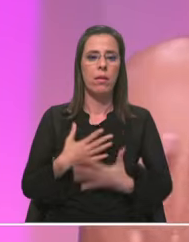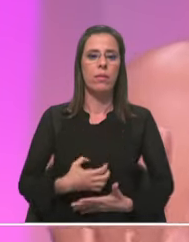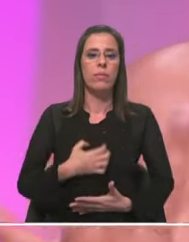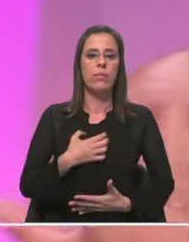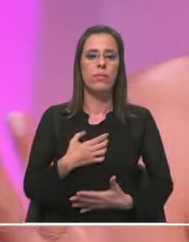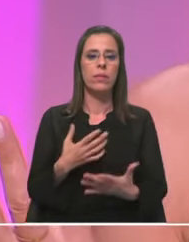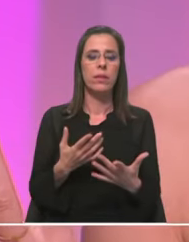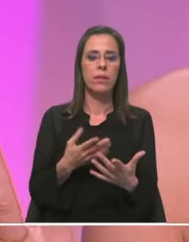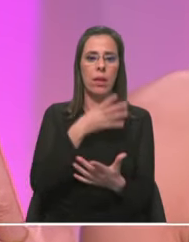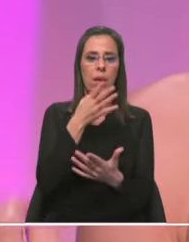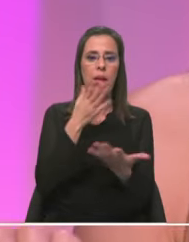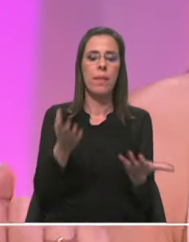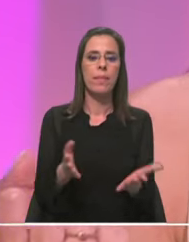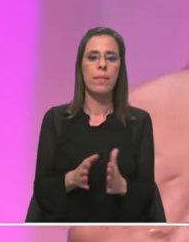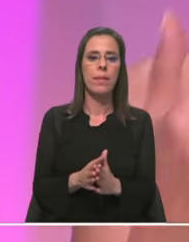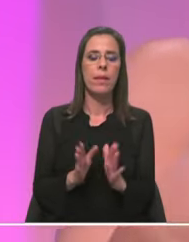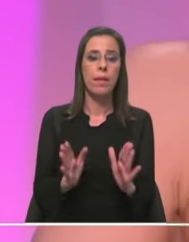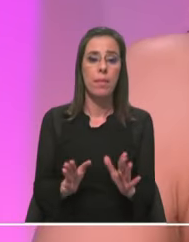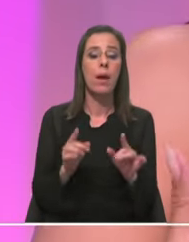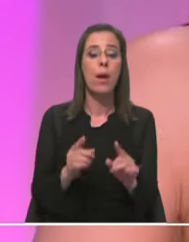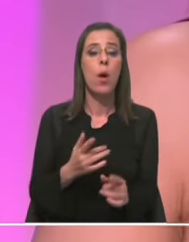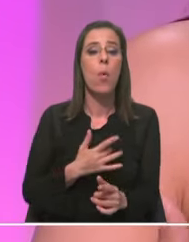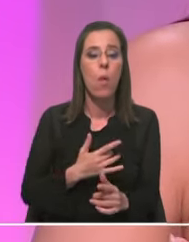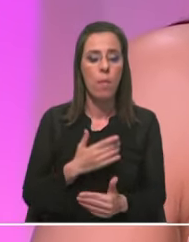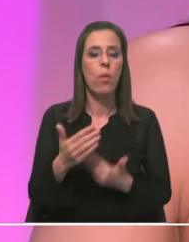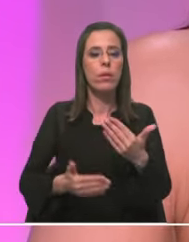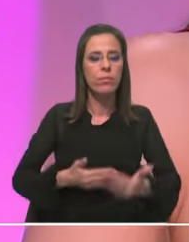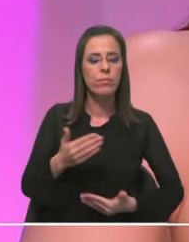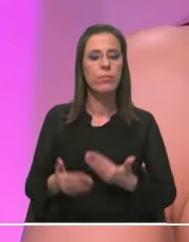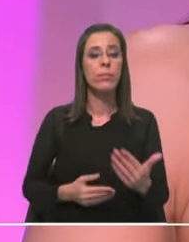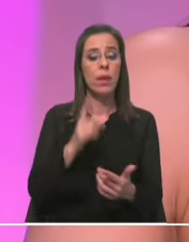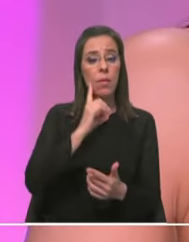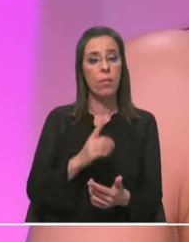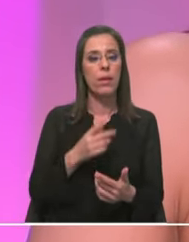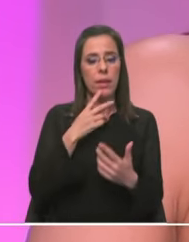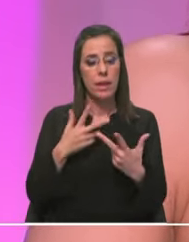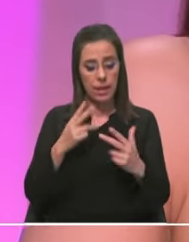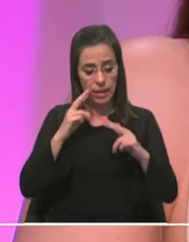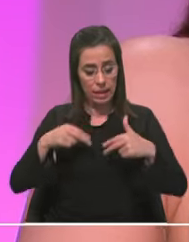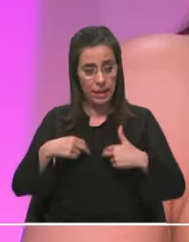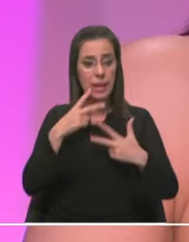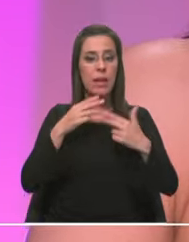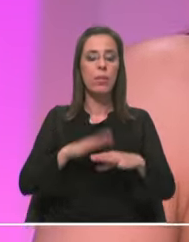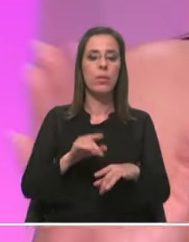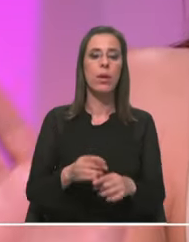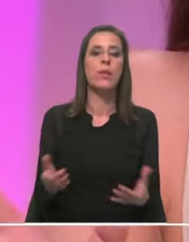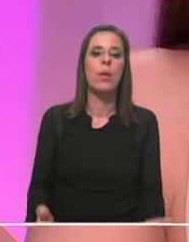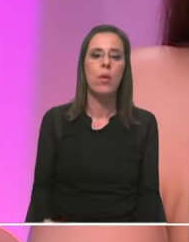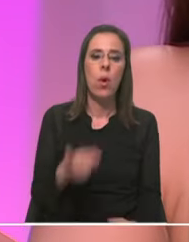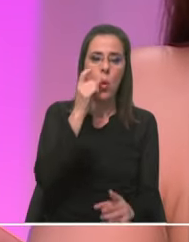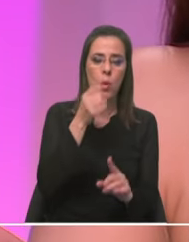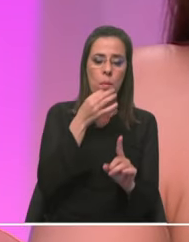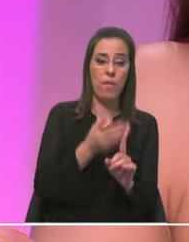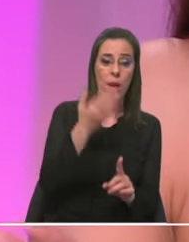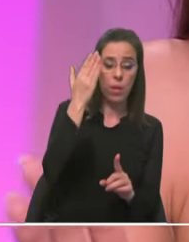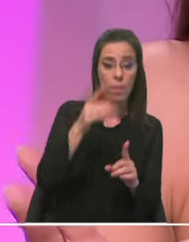sentimento indescritível não é mas acho que é um amor que vai crescendo e muitas mulheres também se censuram por causa disso os homens falam